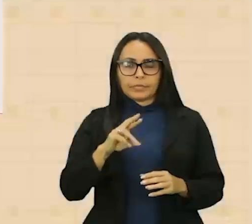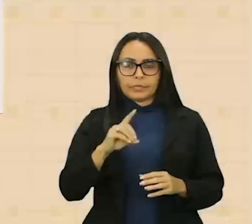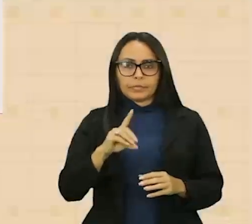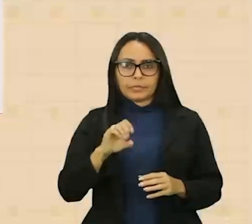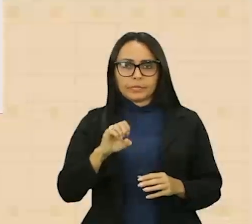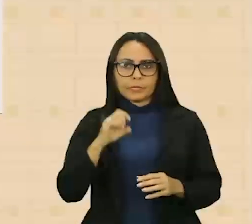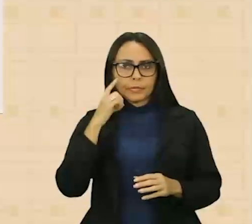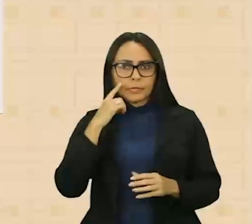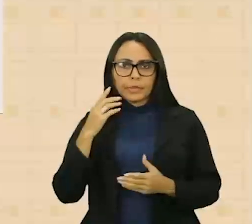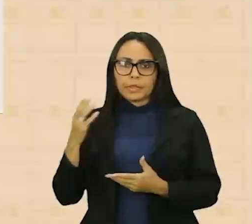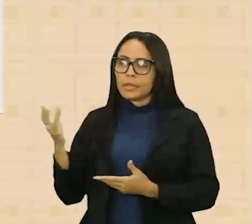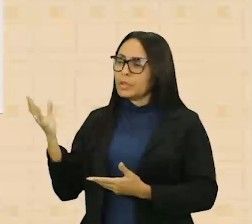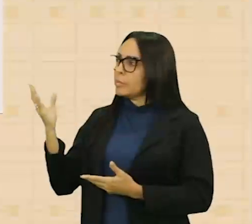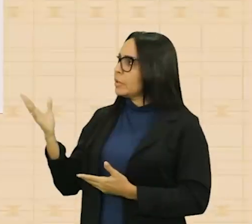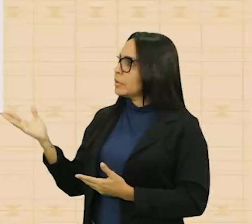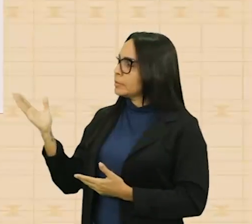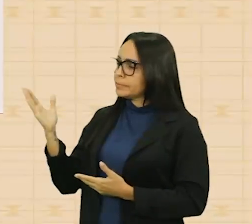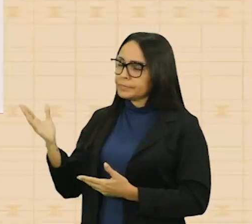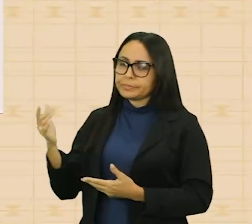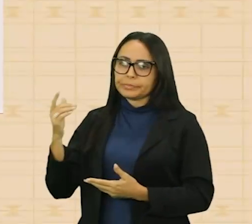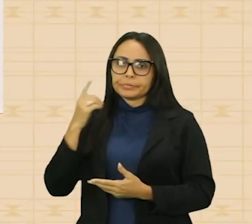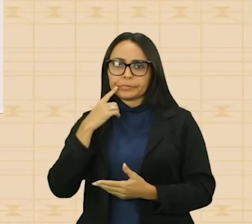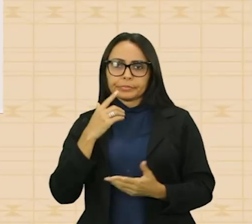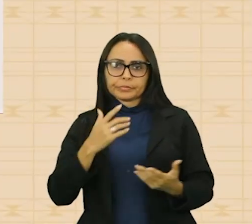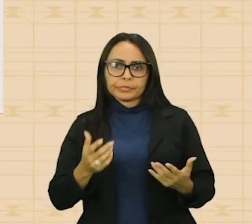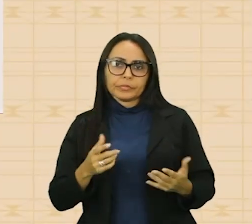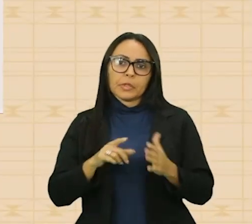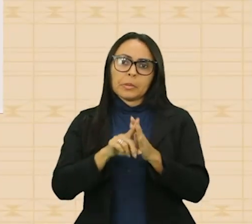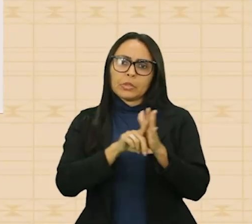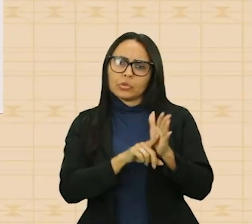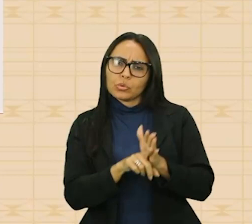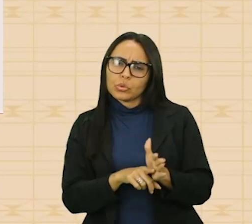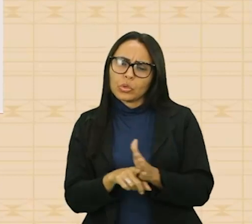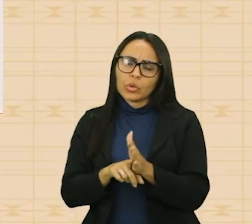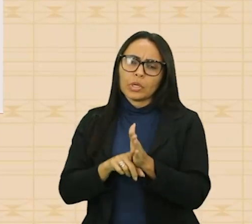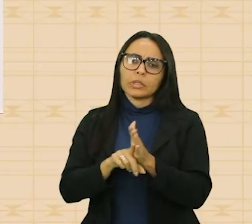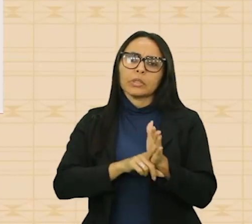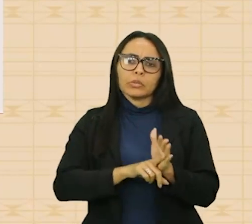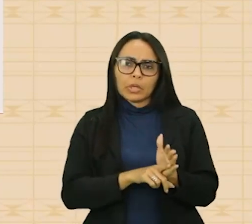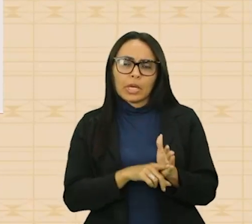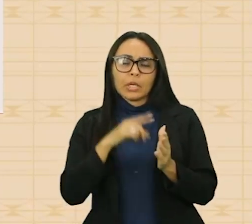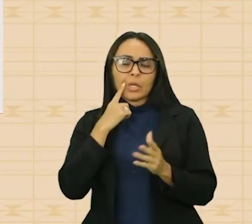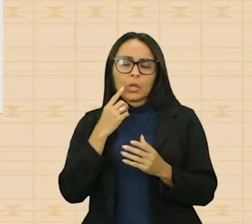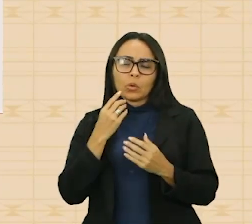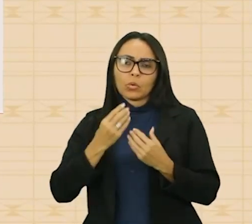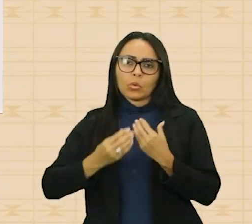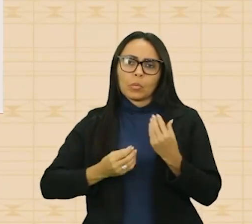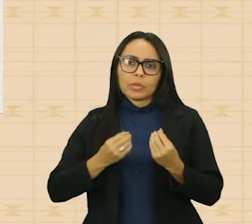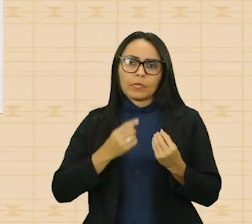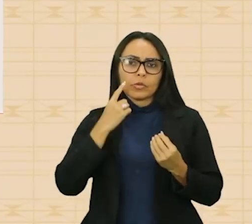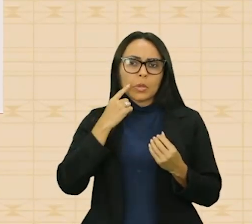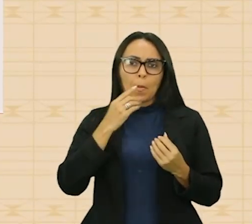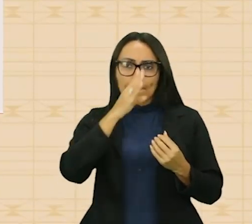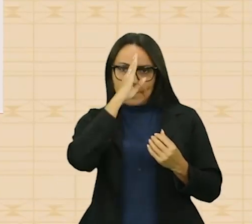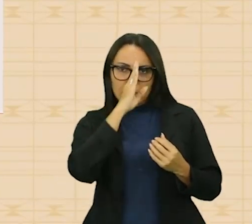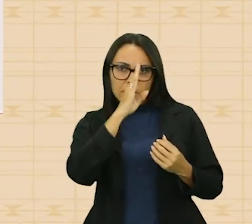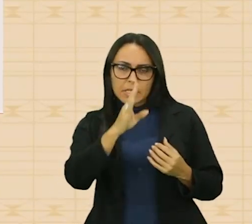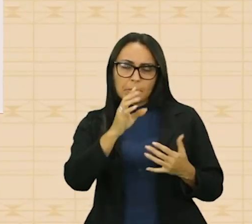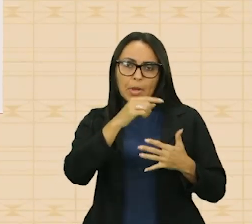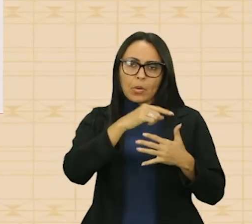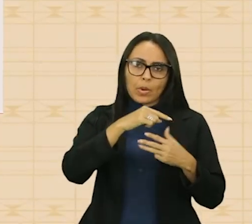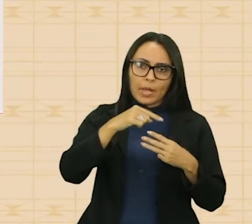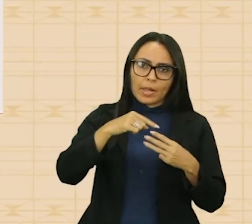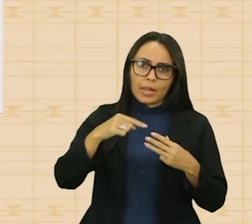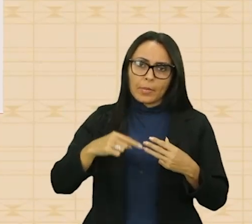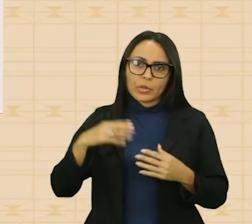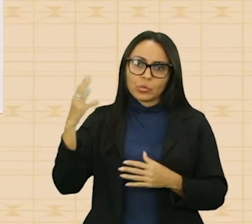por muitos estudiosos, por muita gente aí, é considerado como se fosse o principal elemento